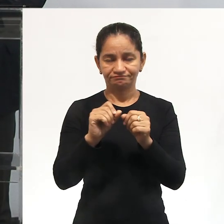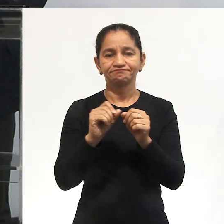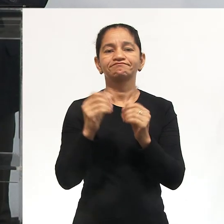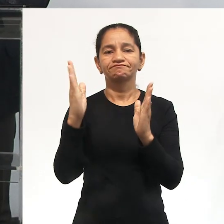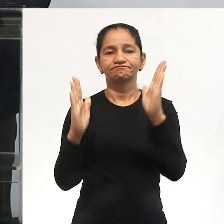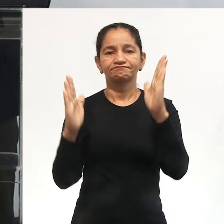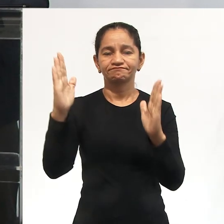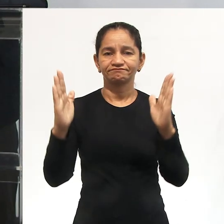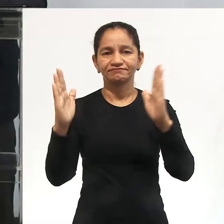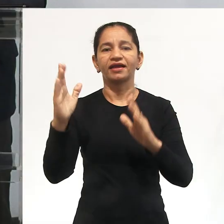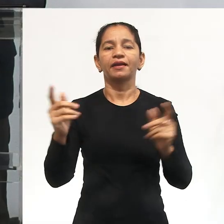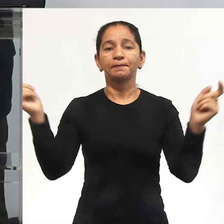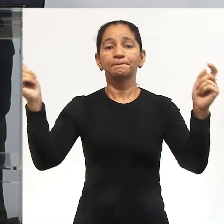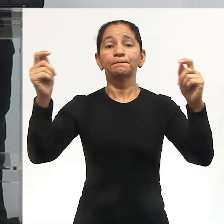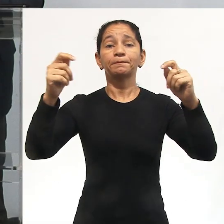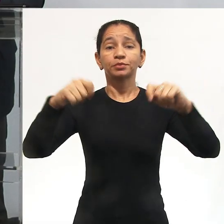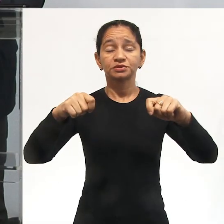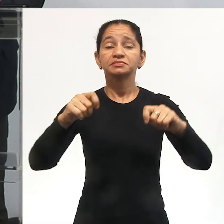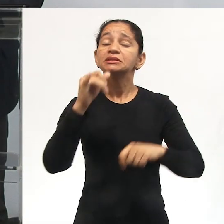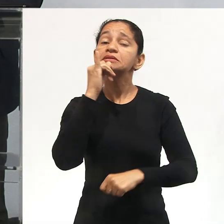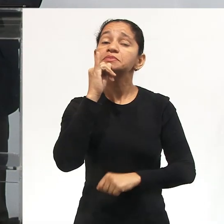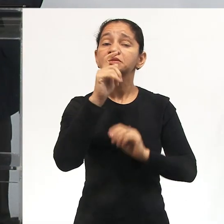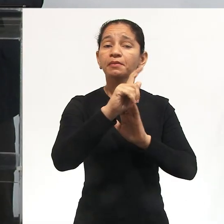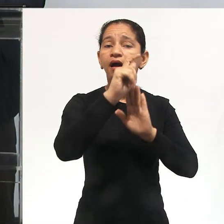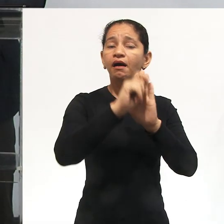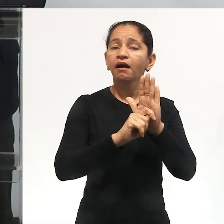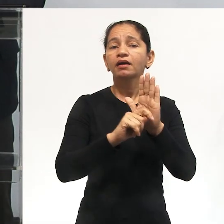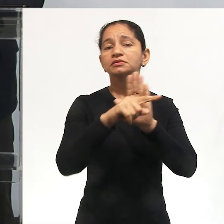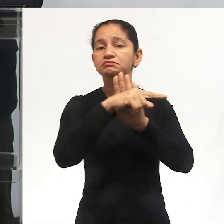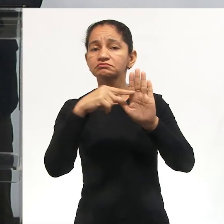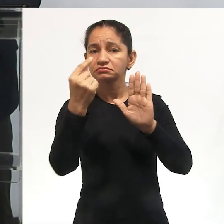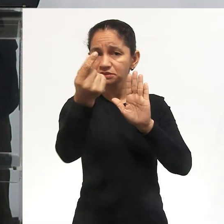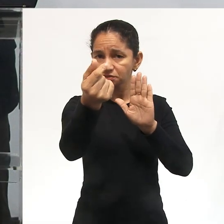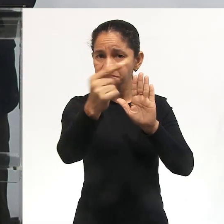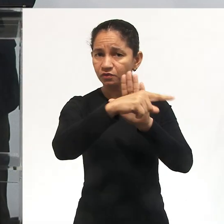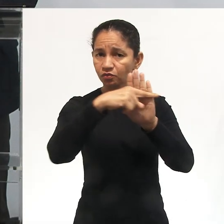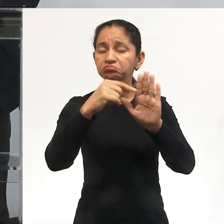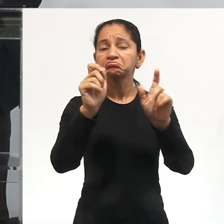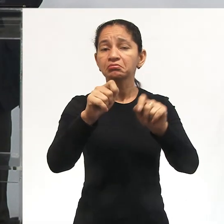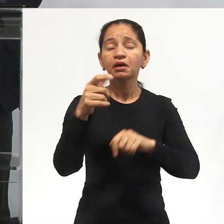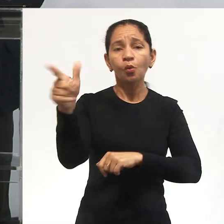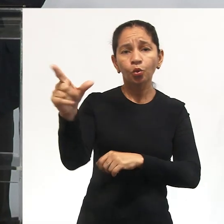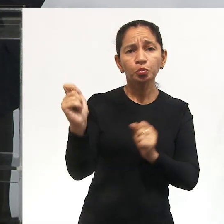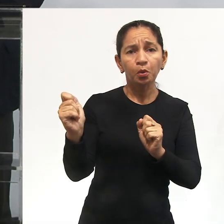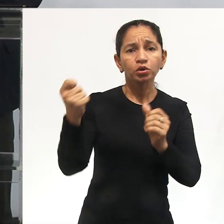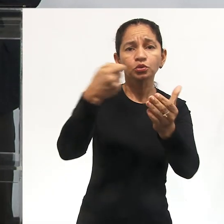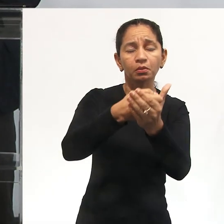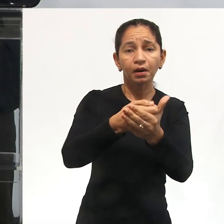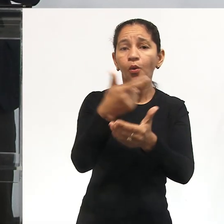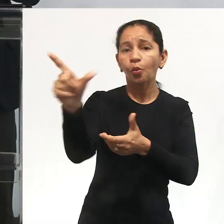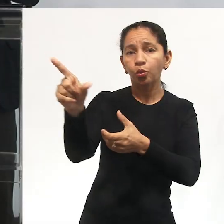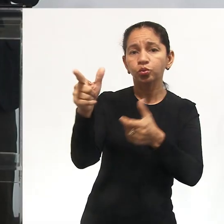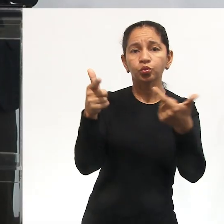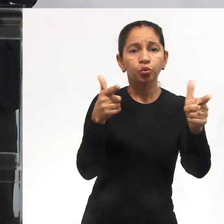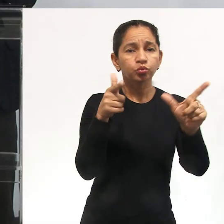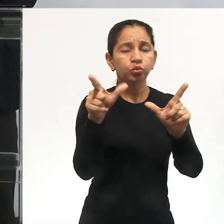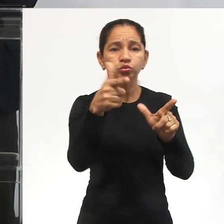preço possibilita que outros órgãos de outros entes da federação, eles possam também